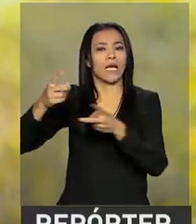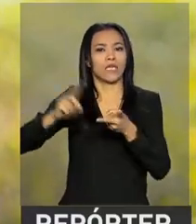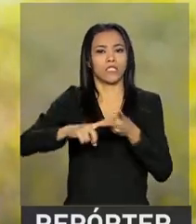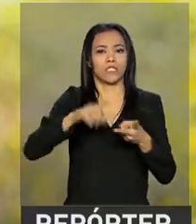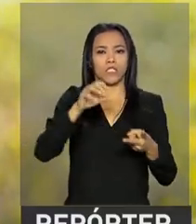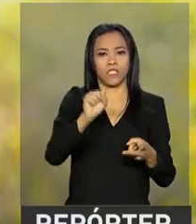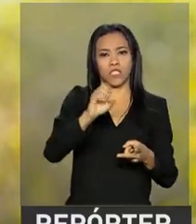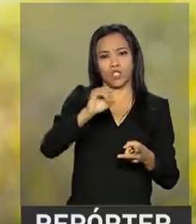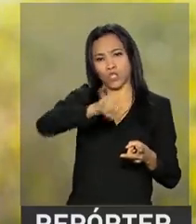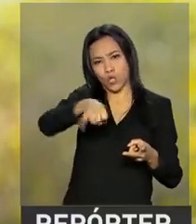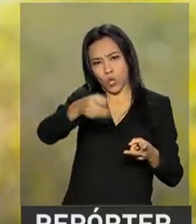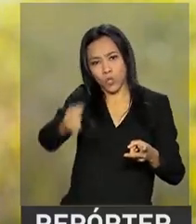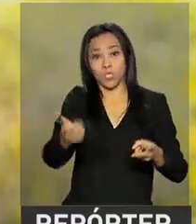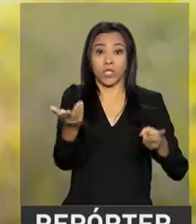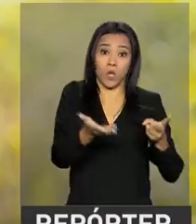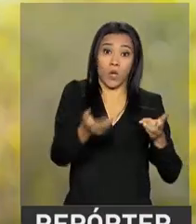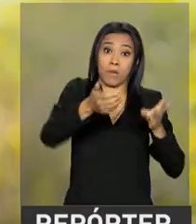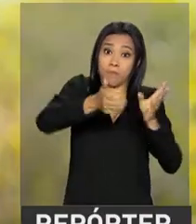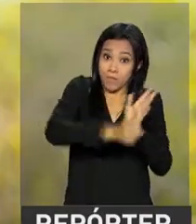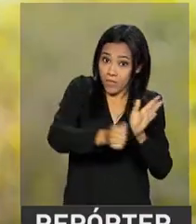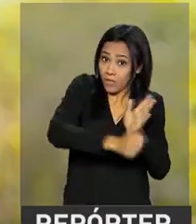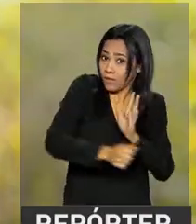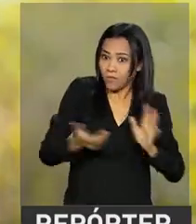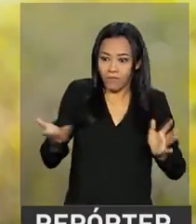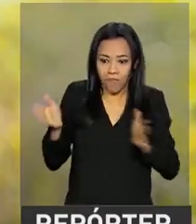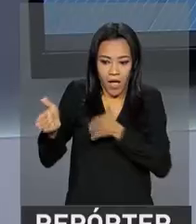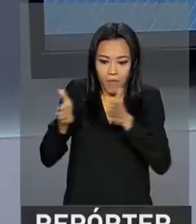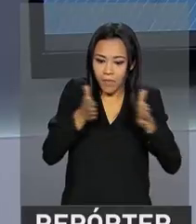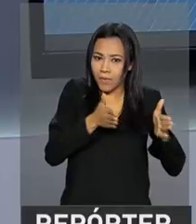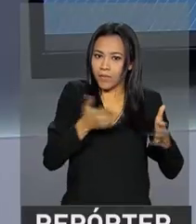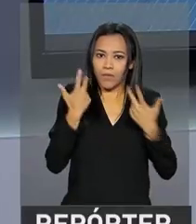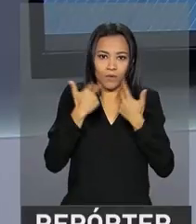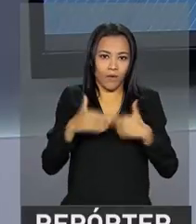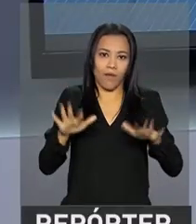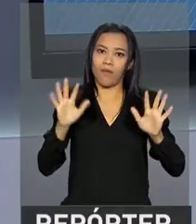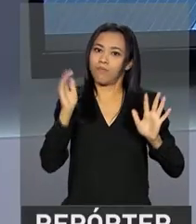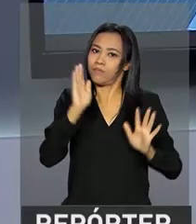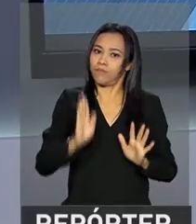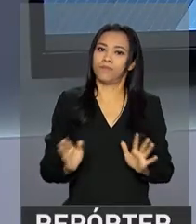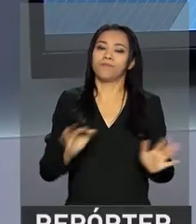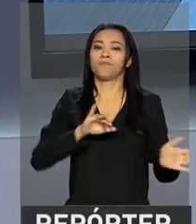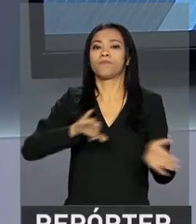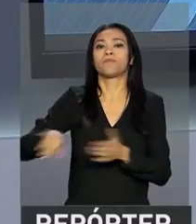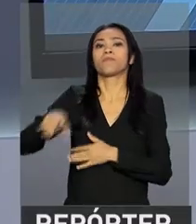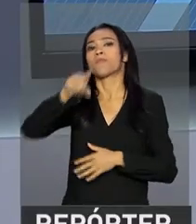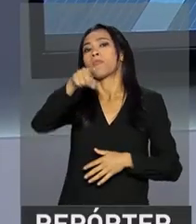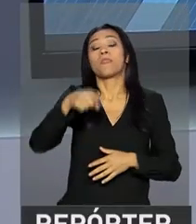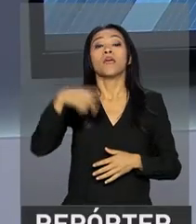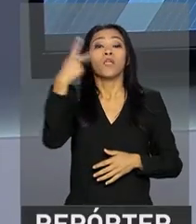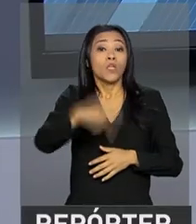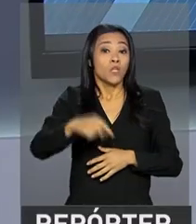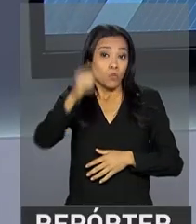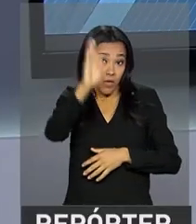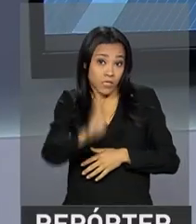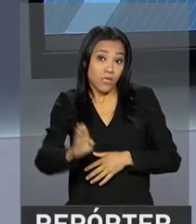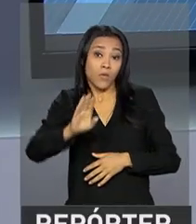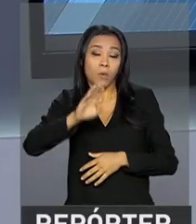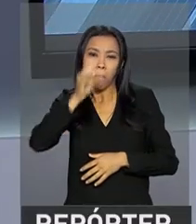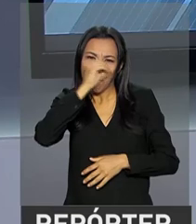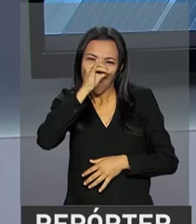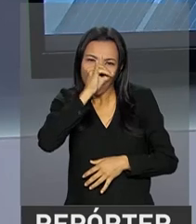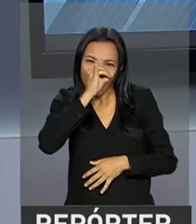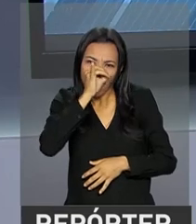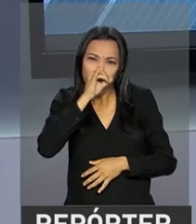e agora de milho ea sua vocação natural do brasil e olha produção de suínos no brasil movimentou no ano passado